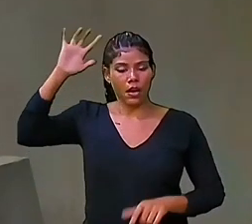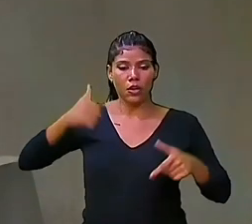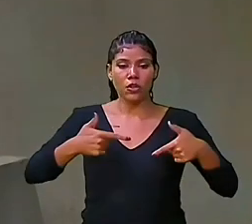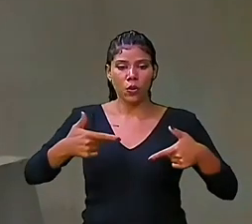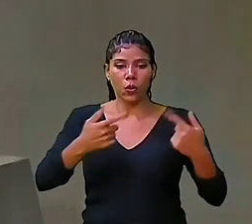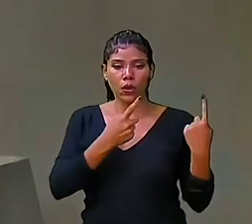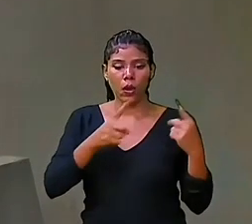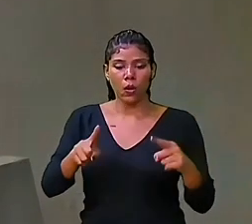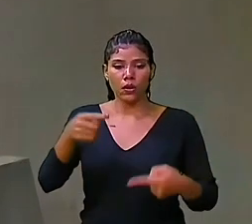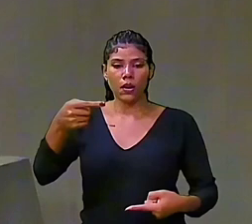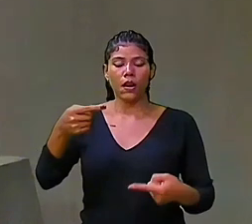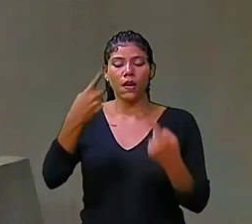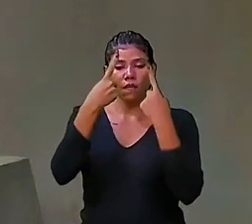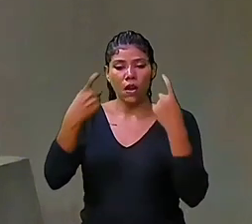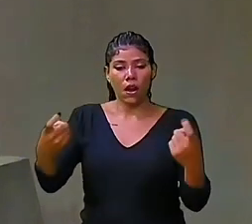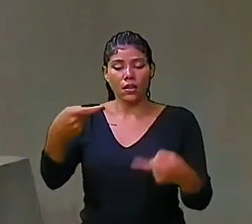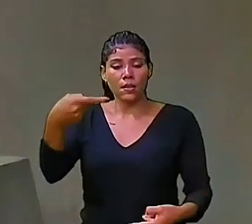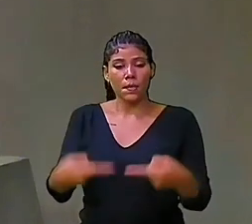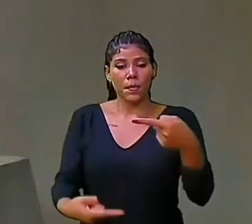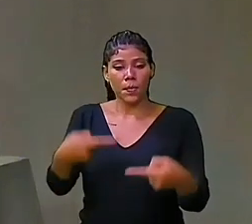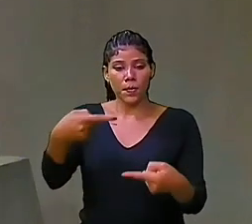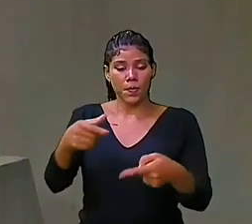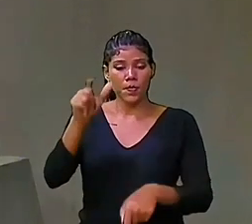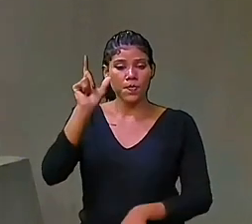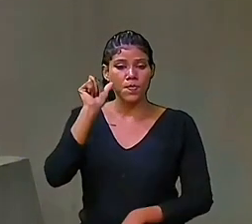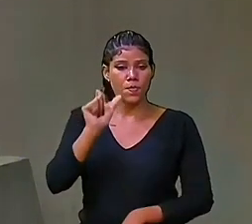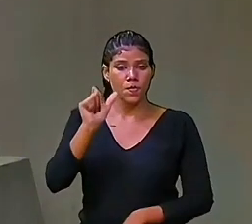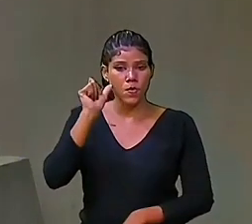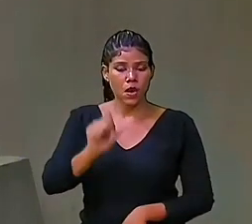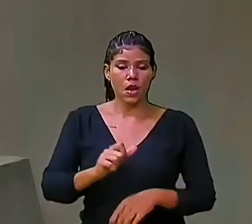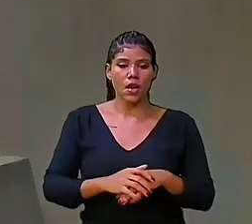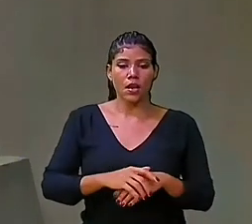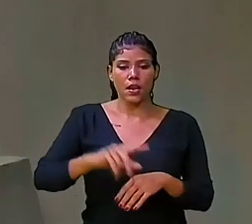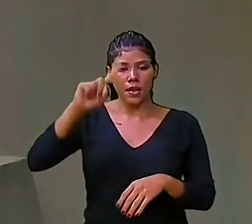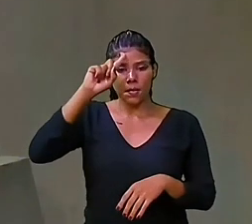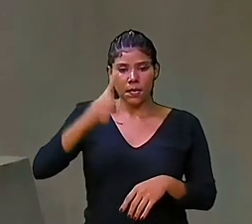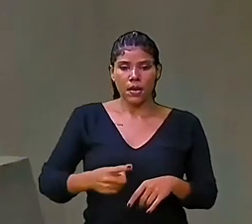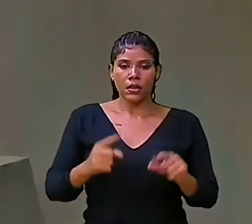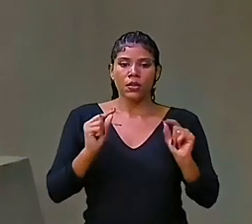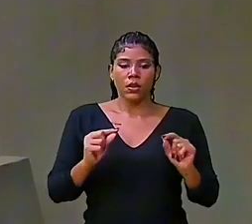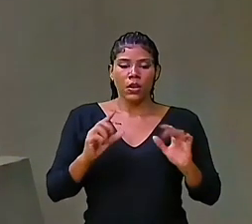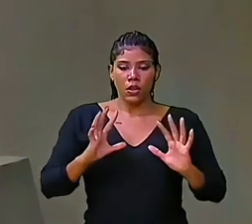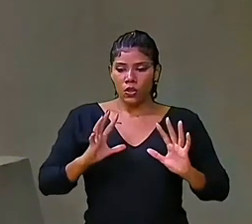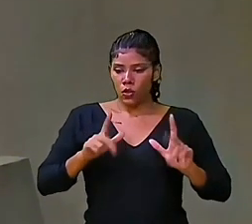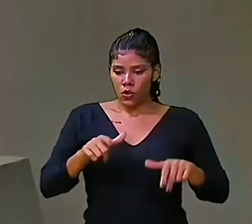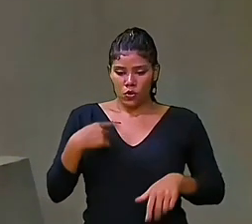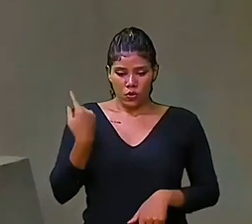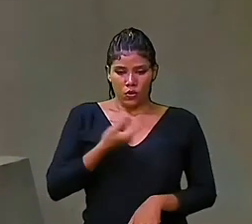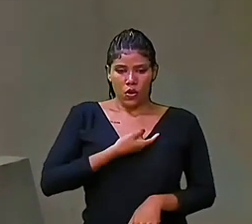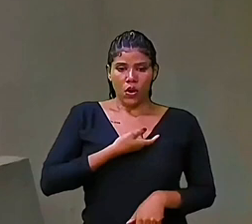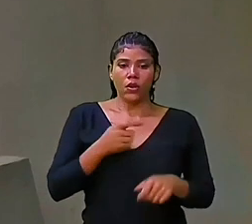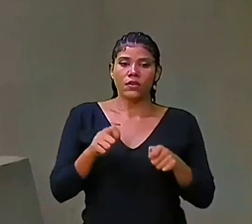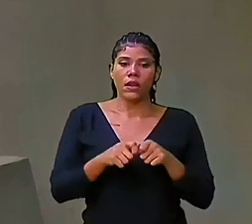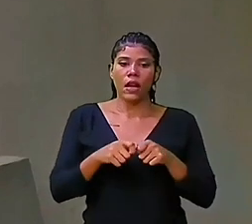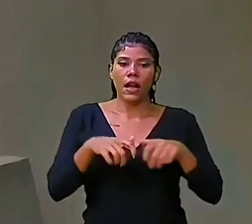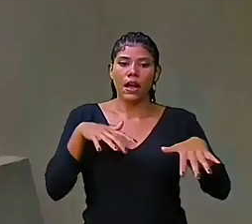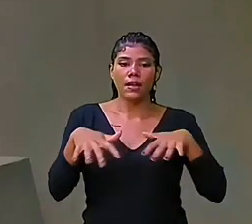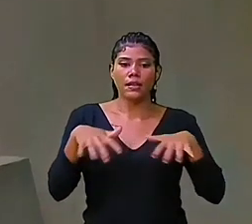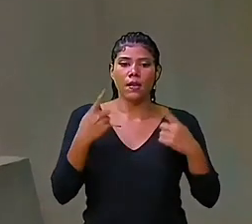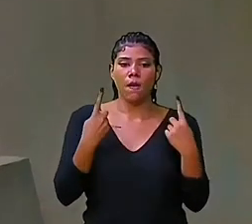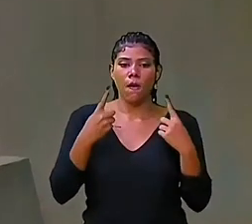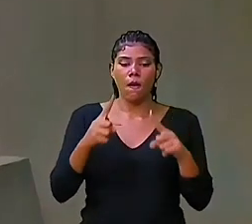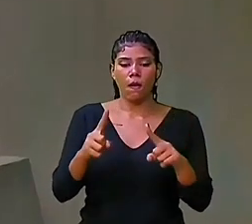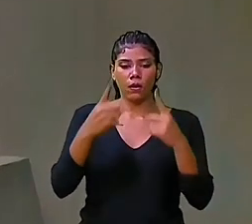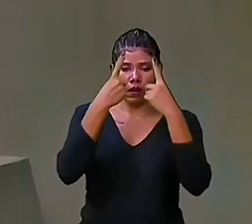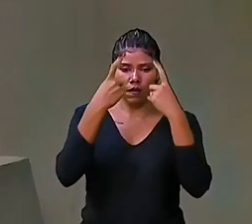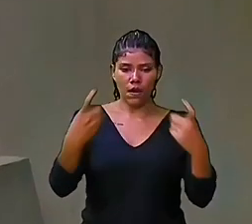Violência Política contra as Mulheres e que determina que todos nós façamos ações contra a